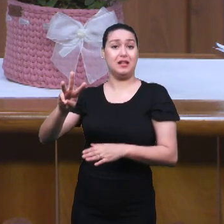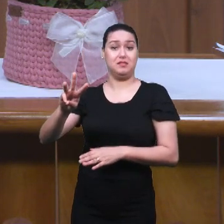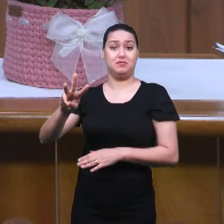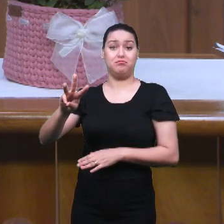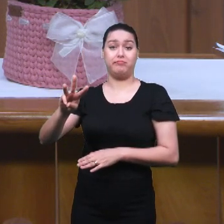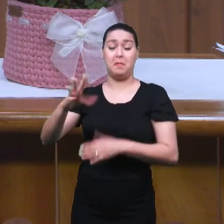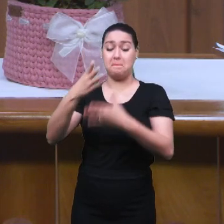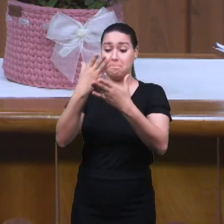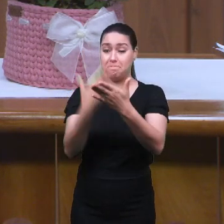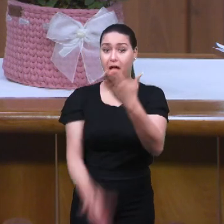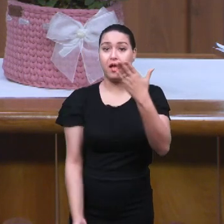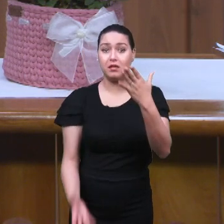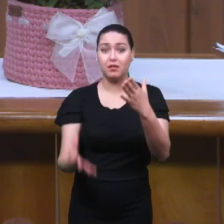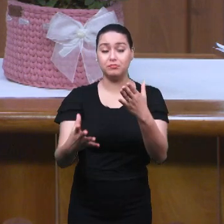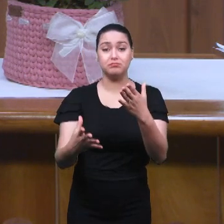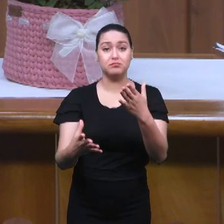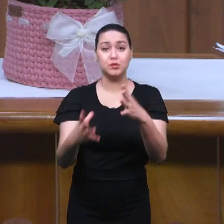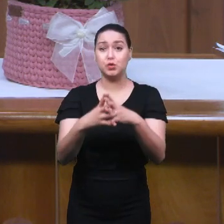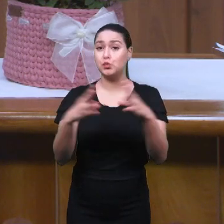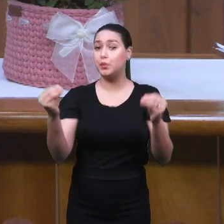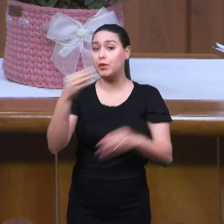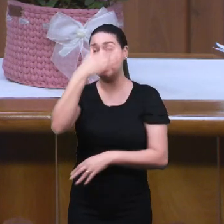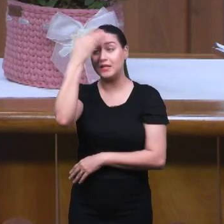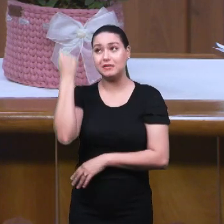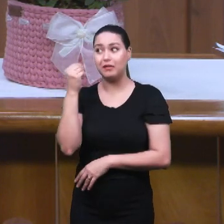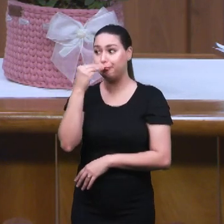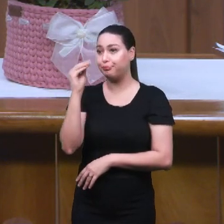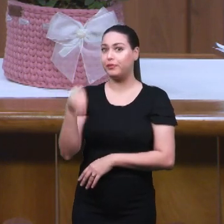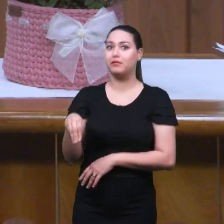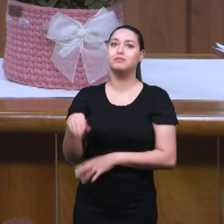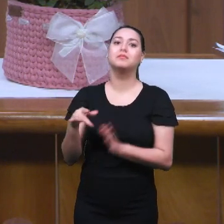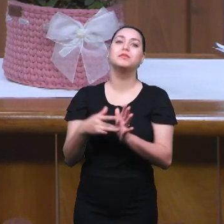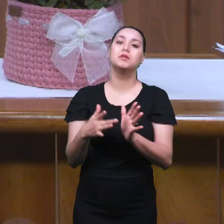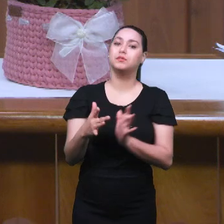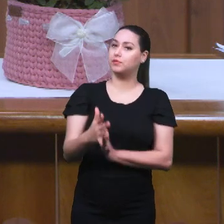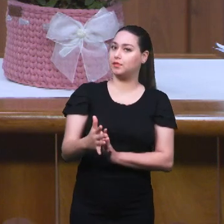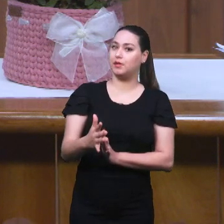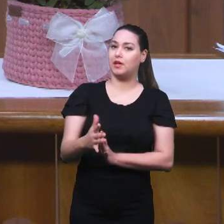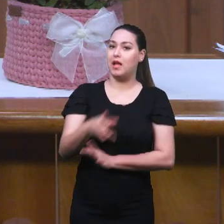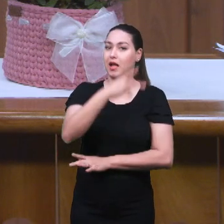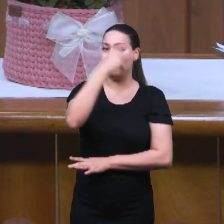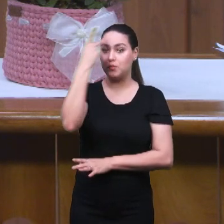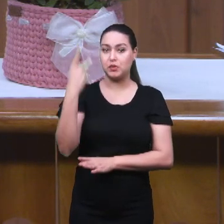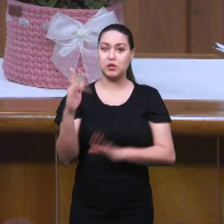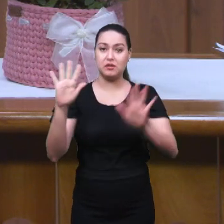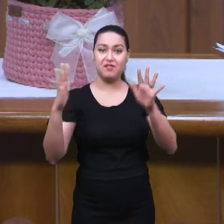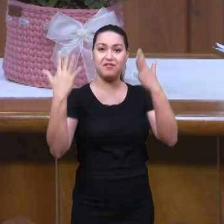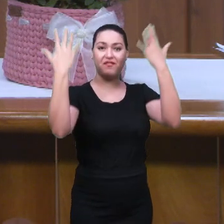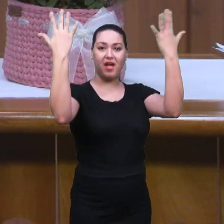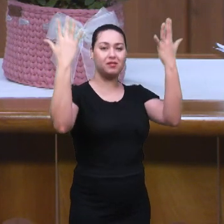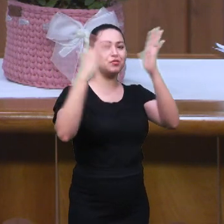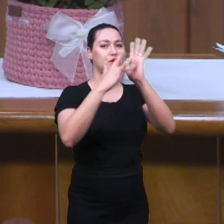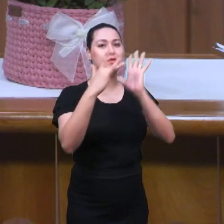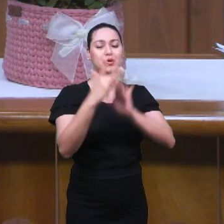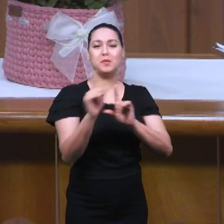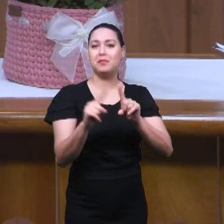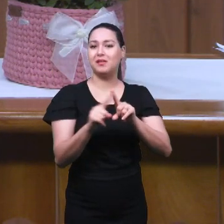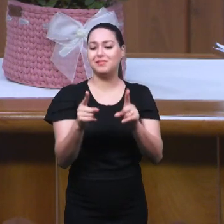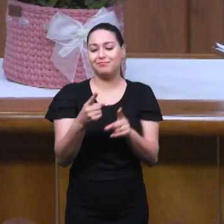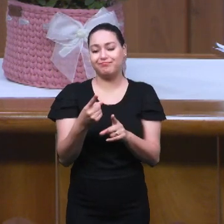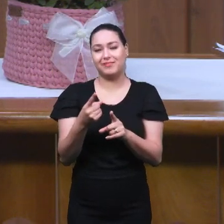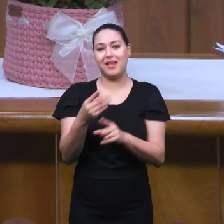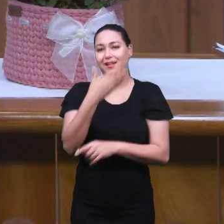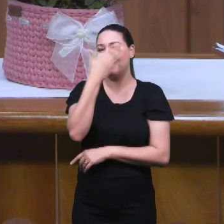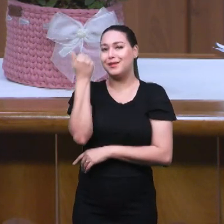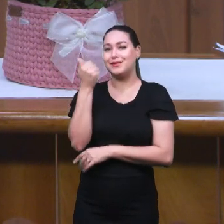Jesus, no meio da caminho, esqueceram de Jesus. As pessoas vão fazendo festa de Jesus, mas no meio do caminho esquecem dele.